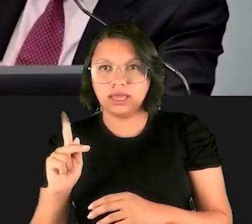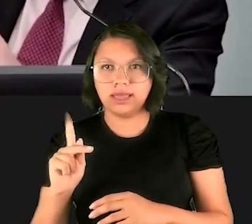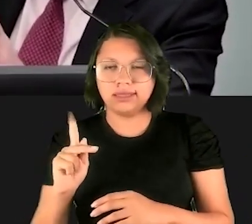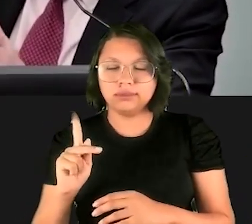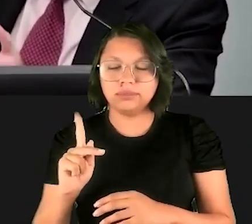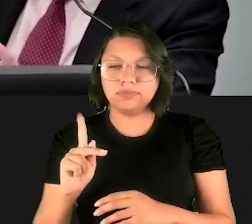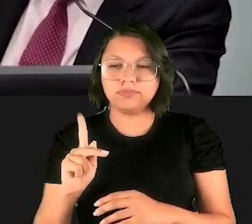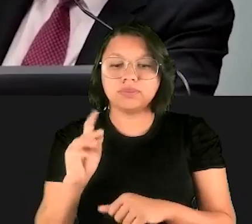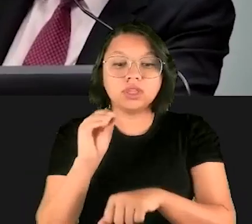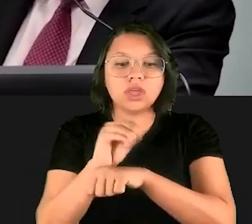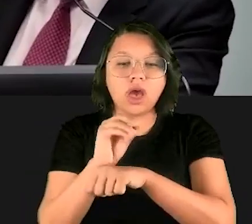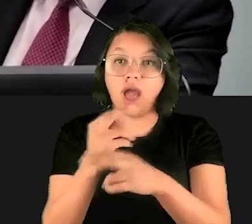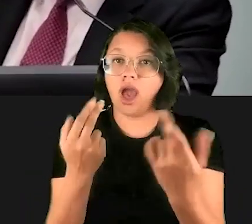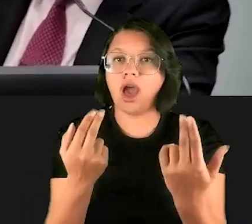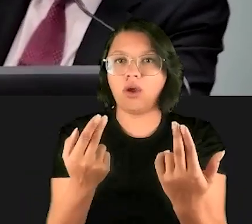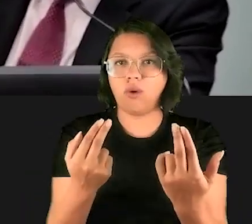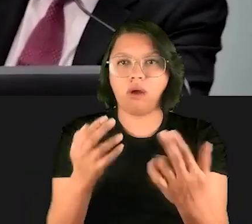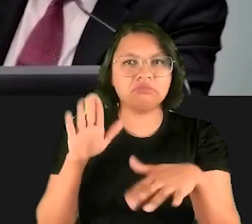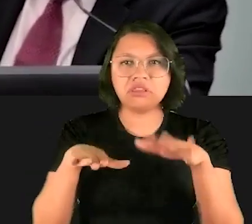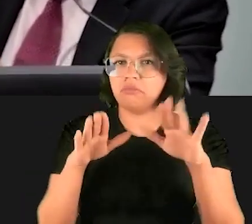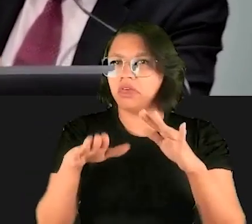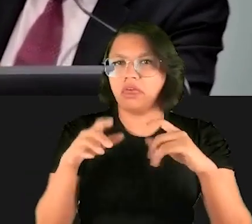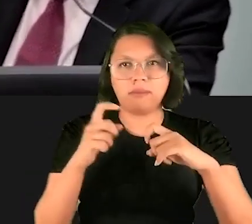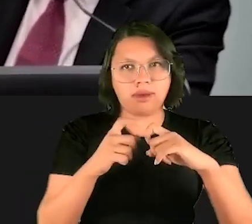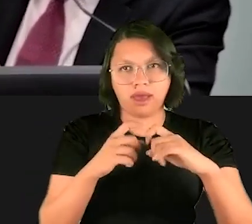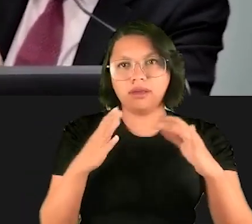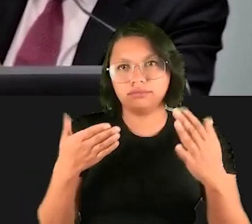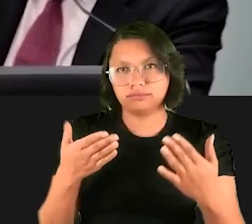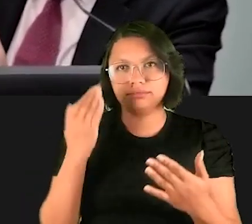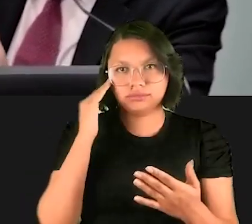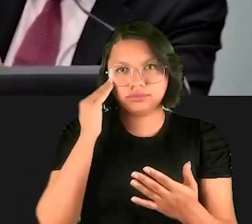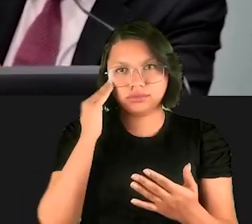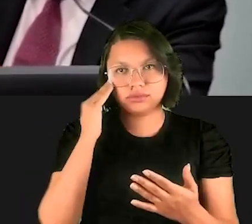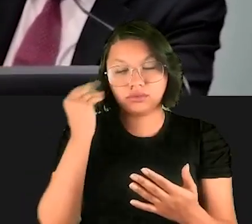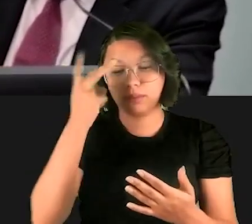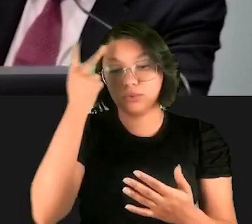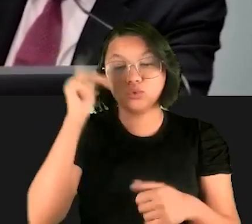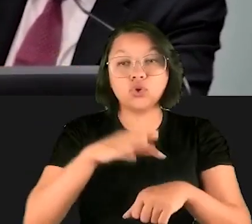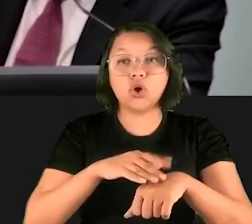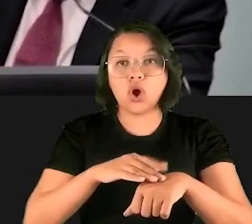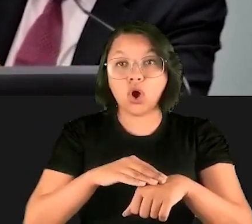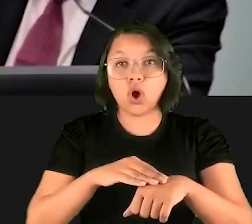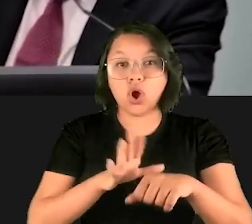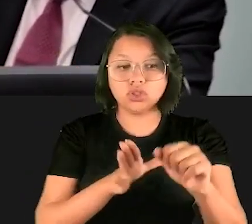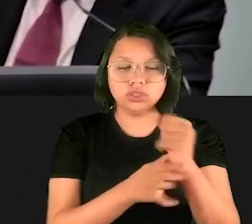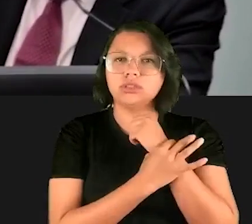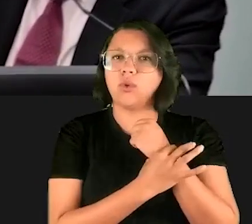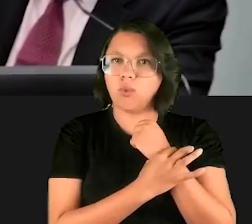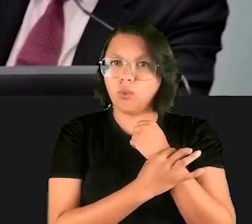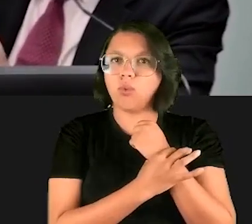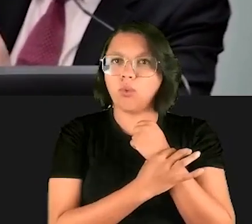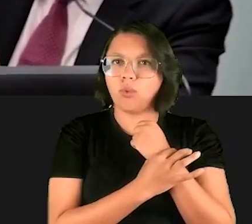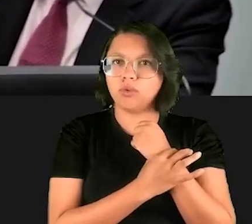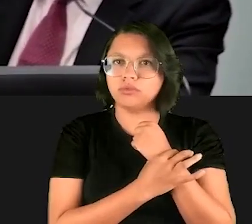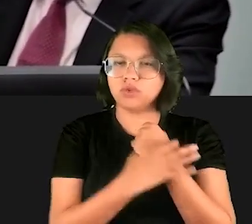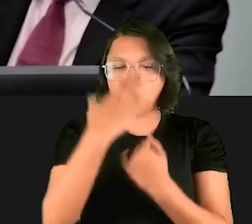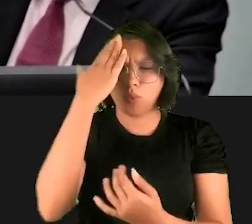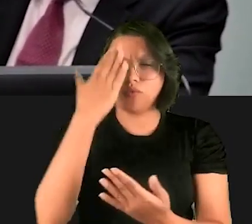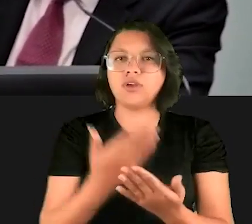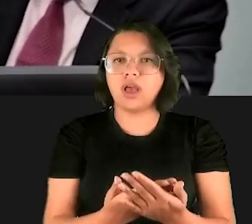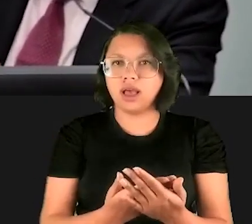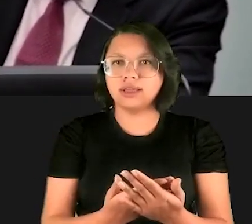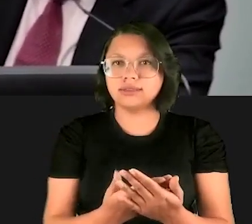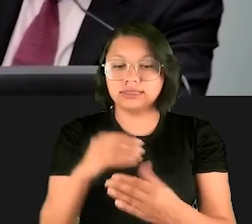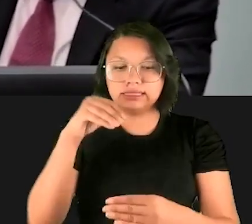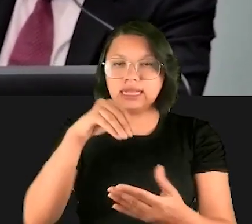tratamento independente de que médico vê esse paciente. E o paciente fica assegurado que a gente está dando a ele o melhor tratamento disponível dentro da realidade do